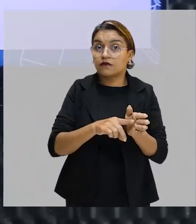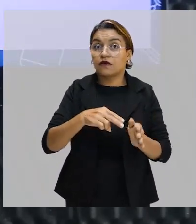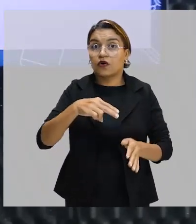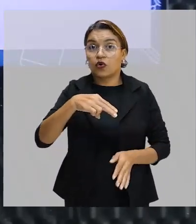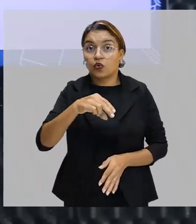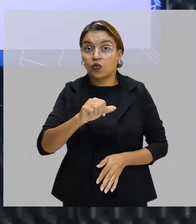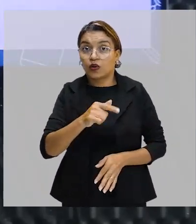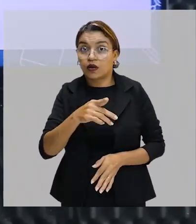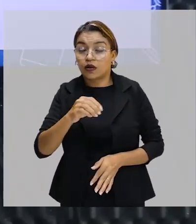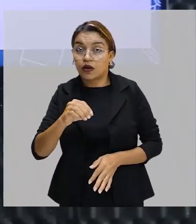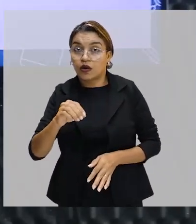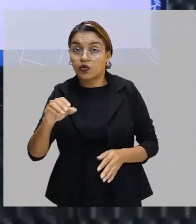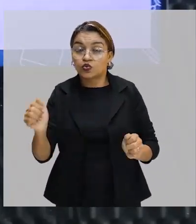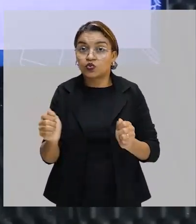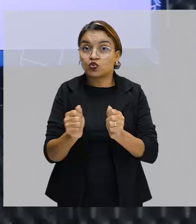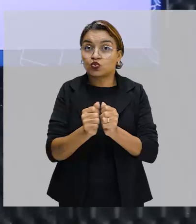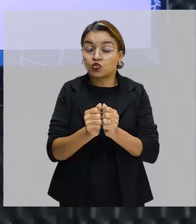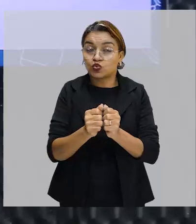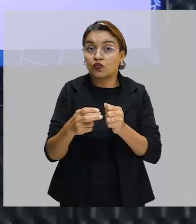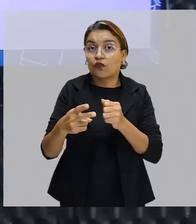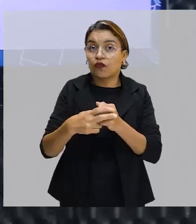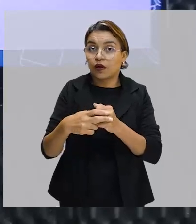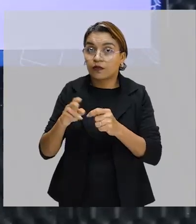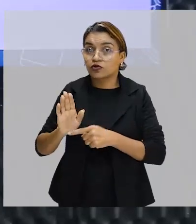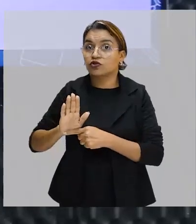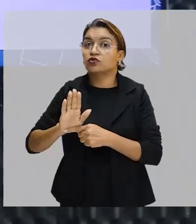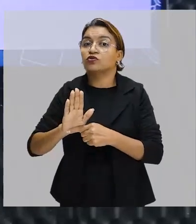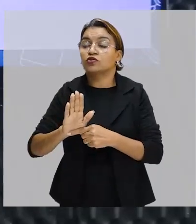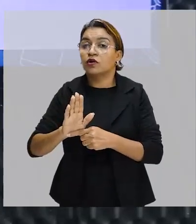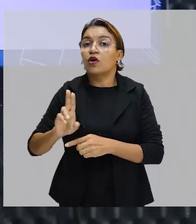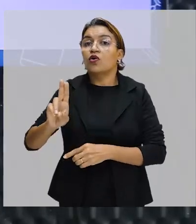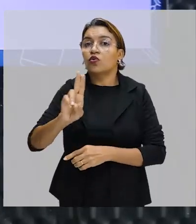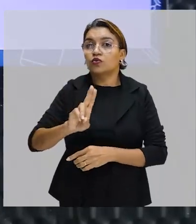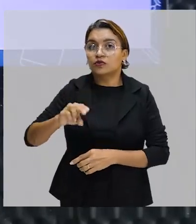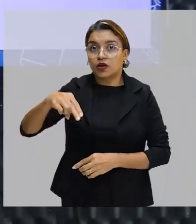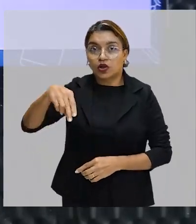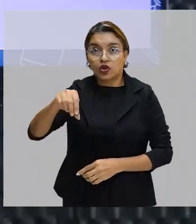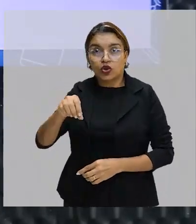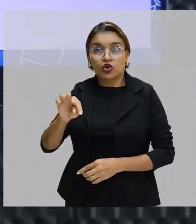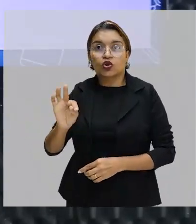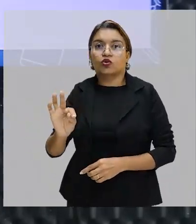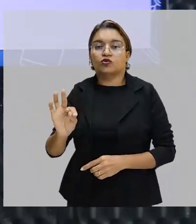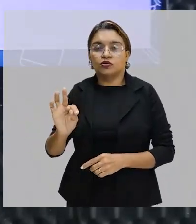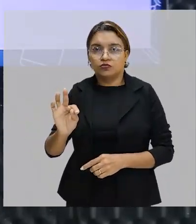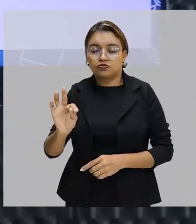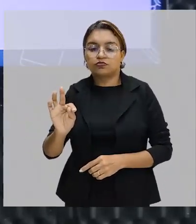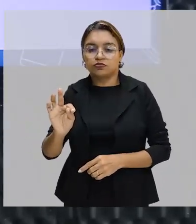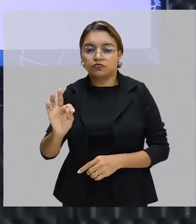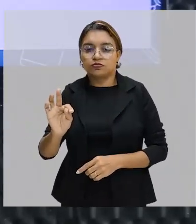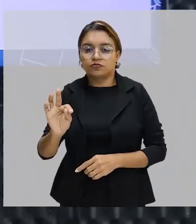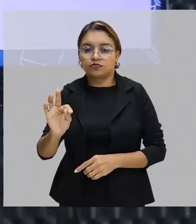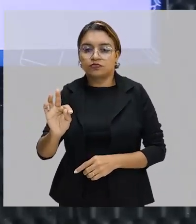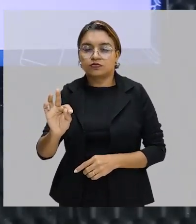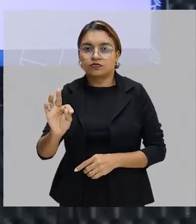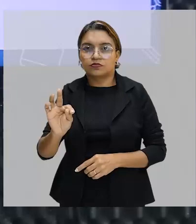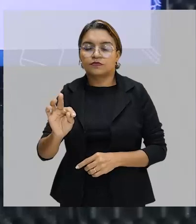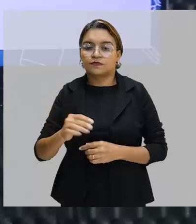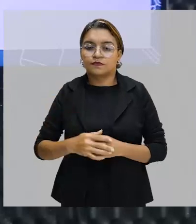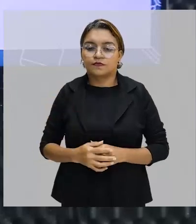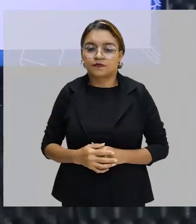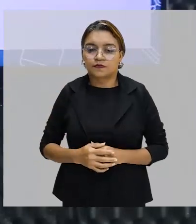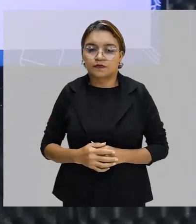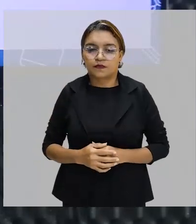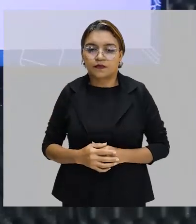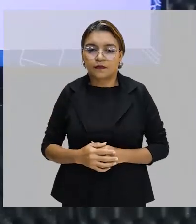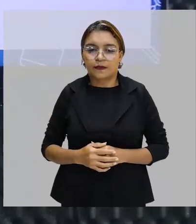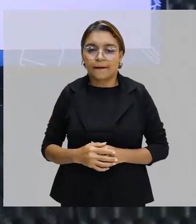sempre junto de um verbo auxiliar, aí nós vamos utilizar o not, tá bom? Esse com o T no final.